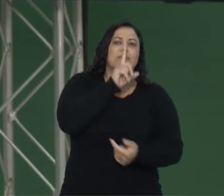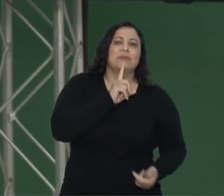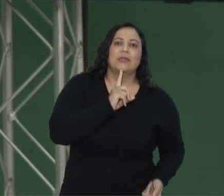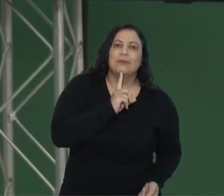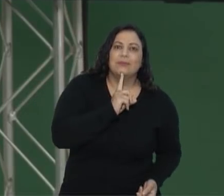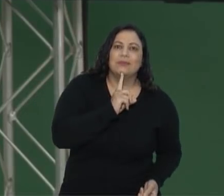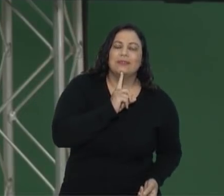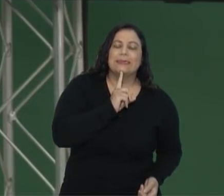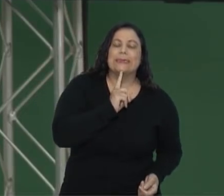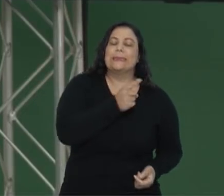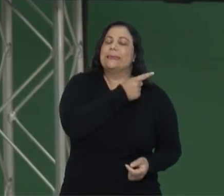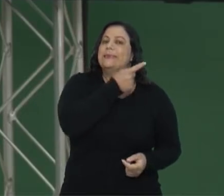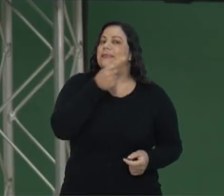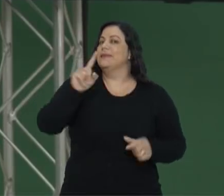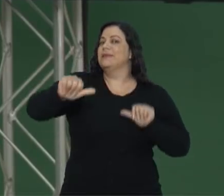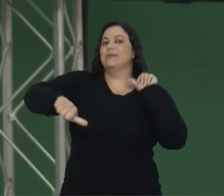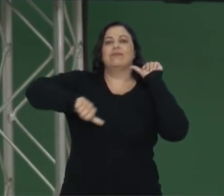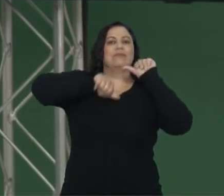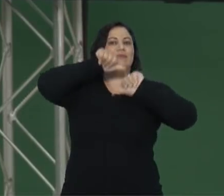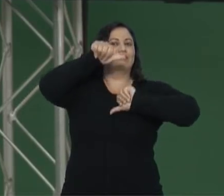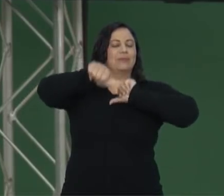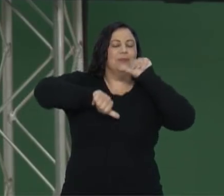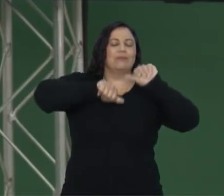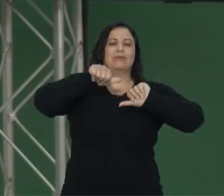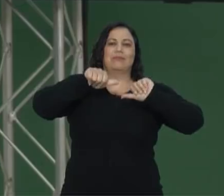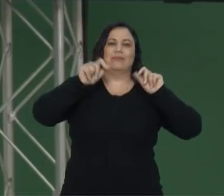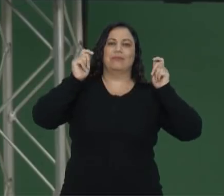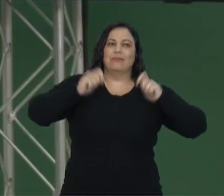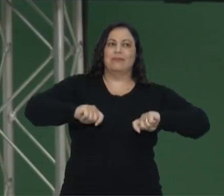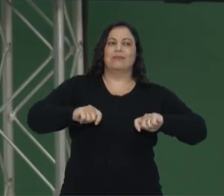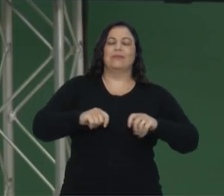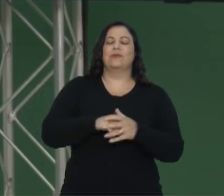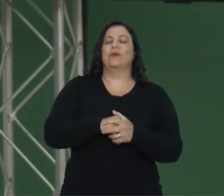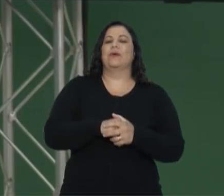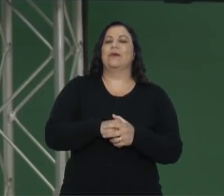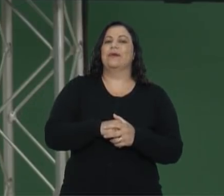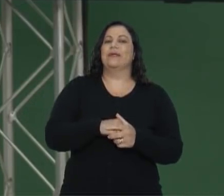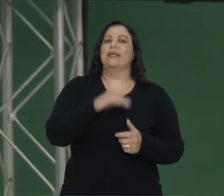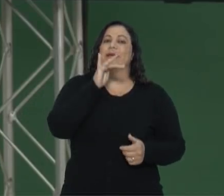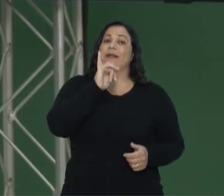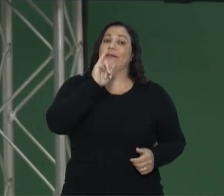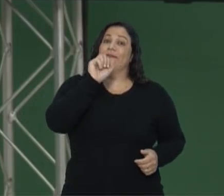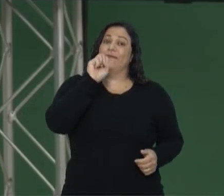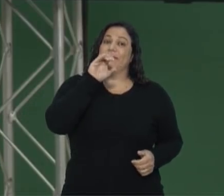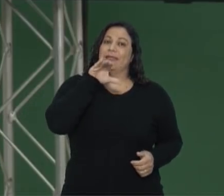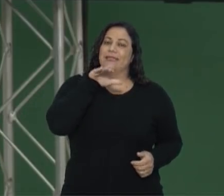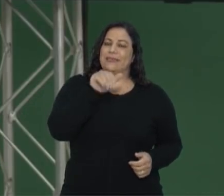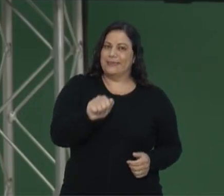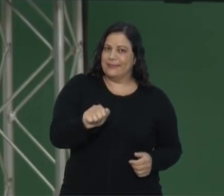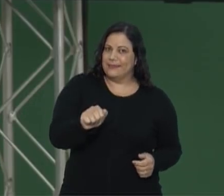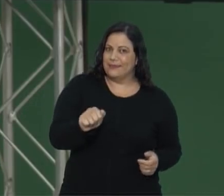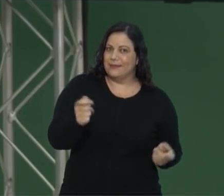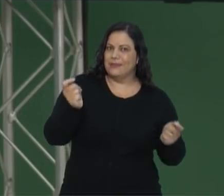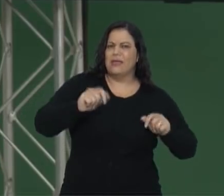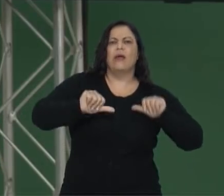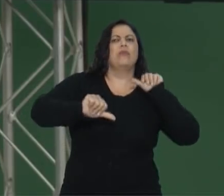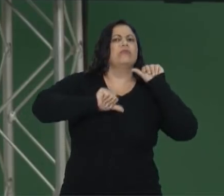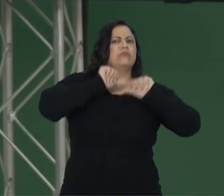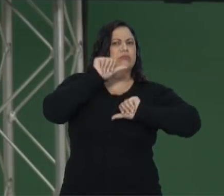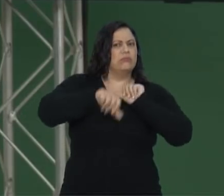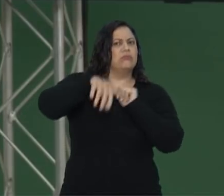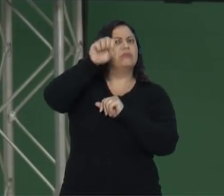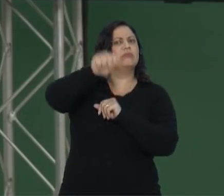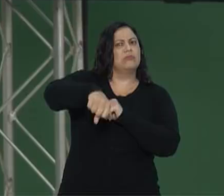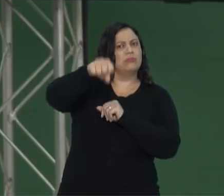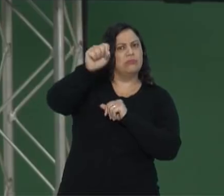Não altera a composição, transformação física. Porém, quando eu digo que tem modificações na